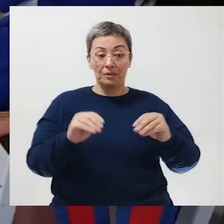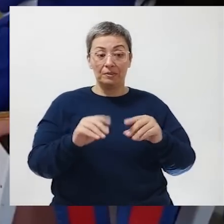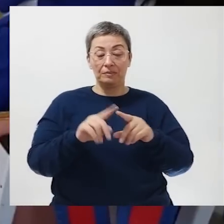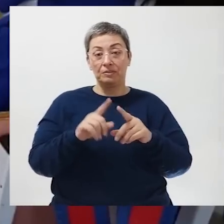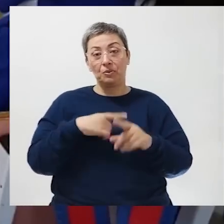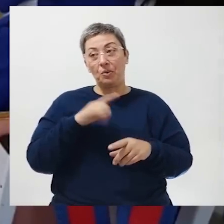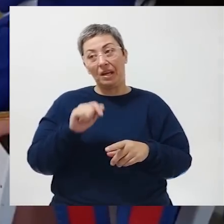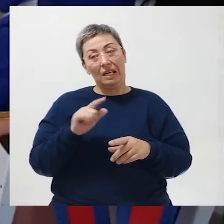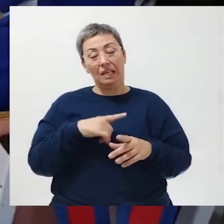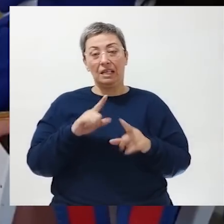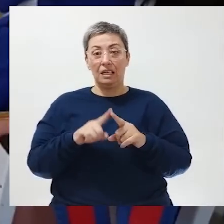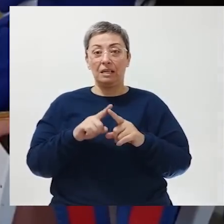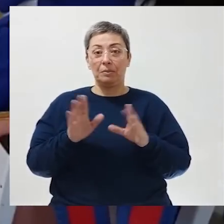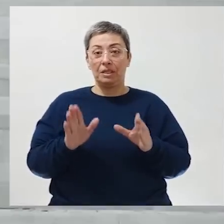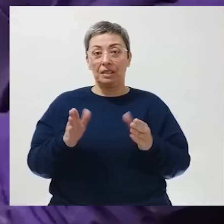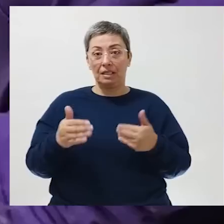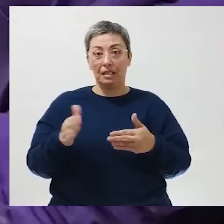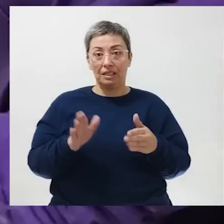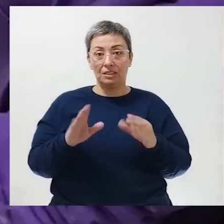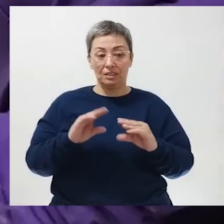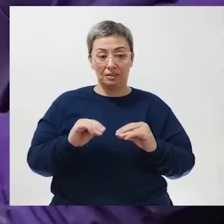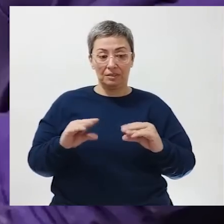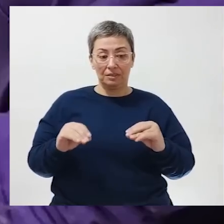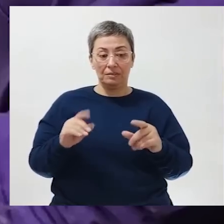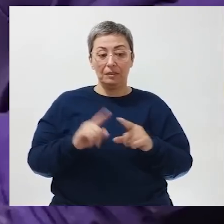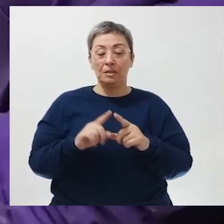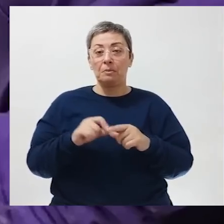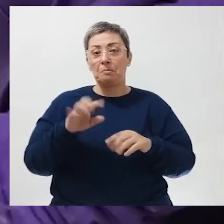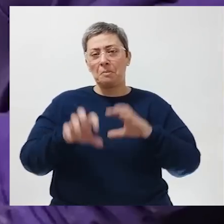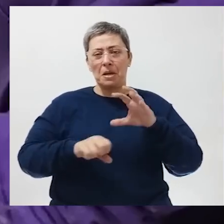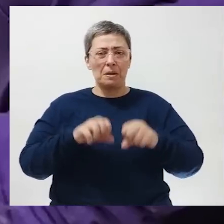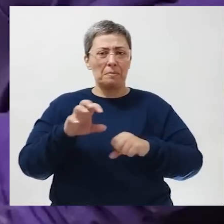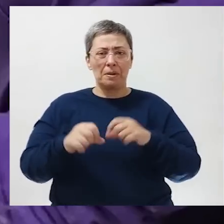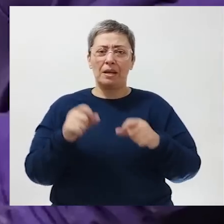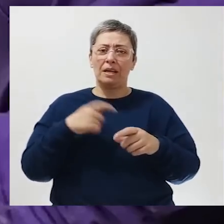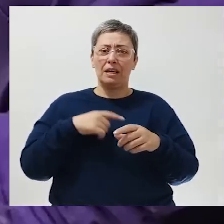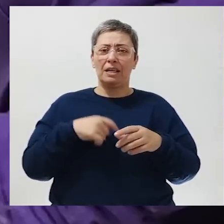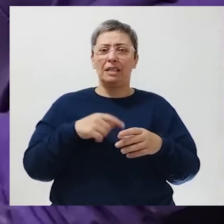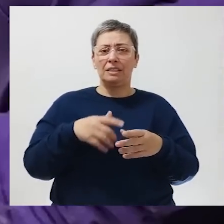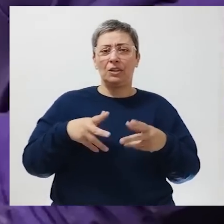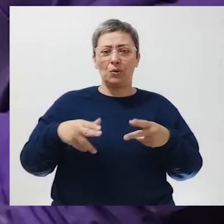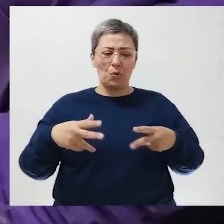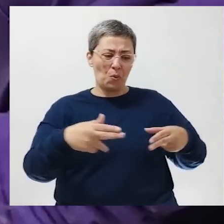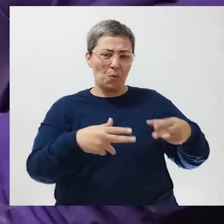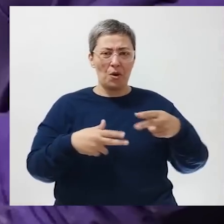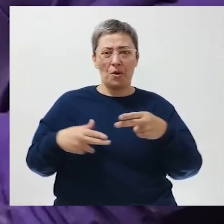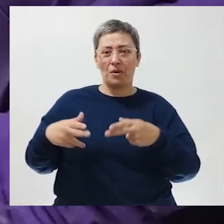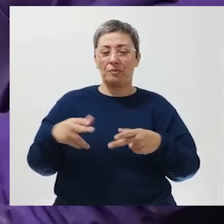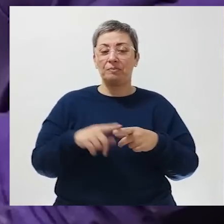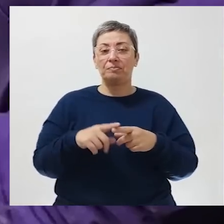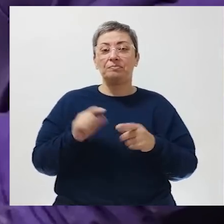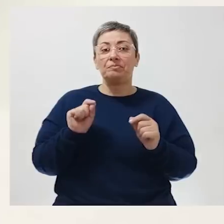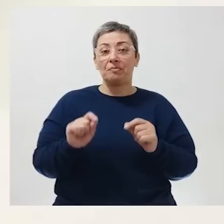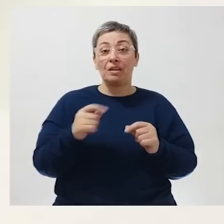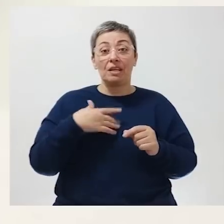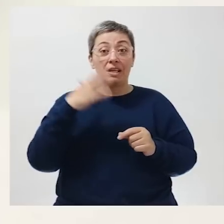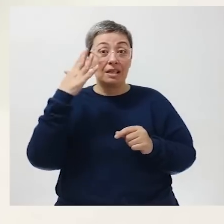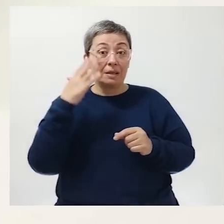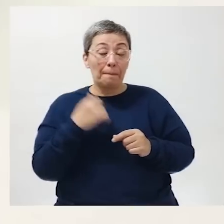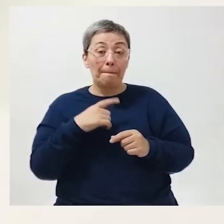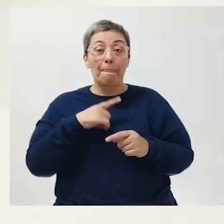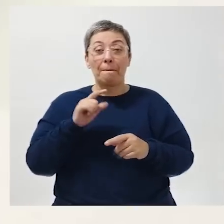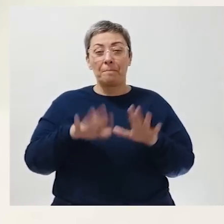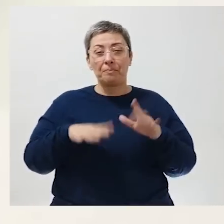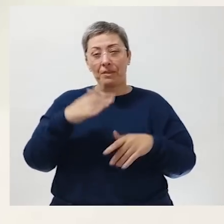casa não é bem o cantinho, mas é a caixinha da massinha. Eles pegam, já tem os cortadores e tudo mais. Sabe,